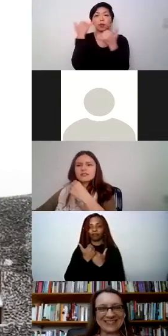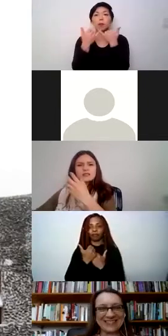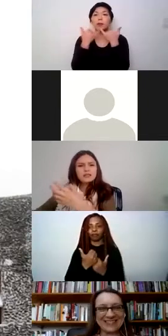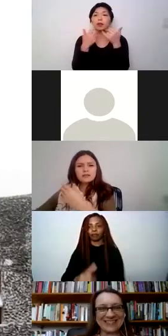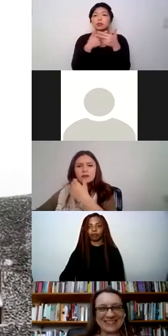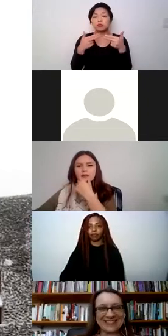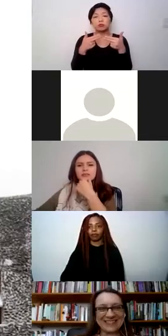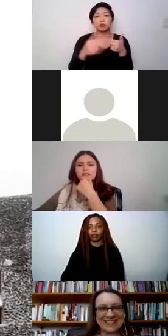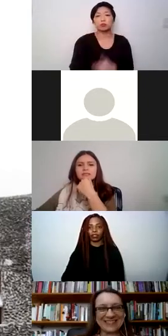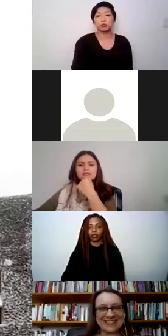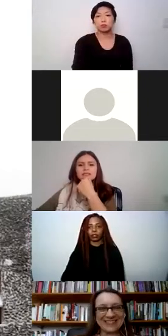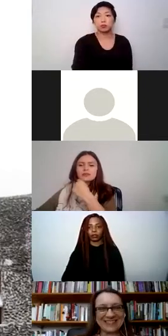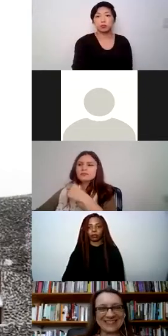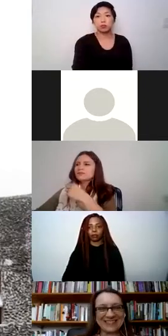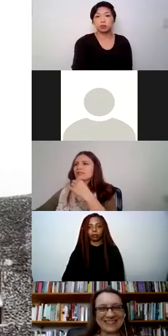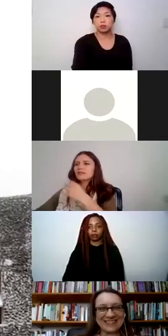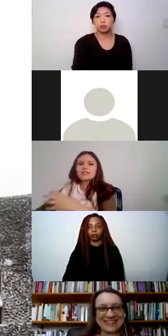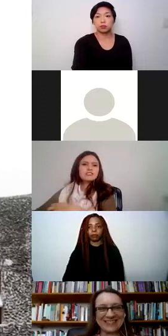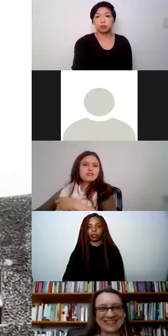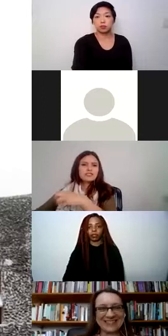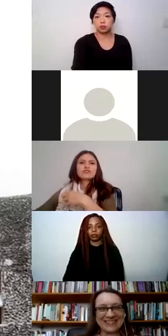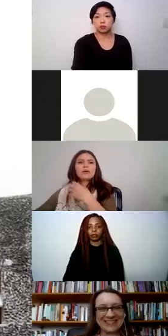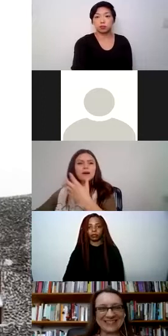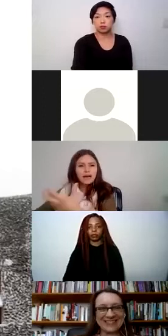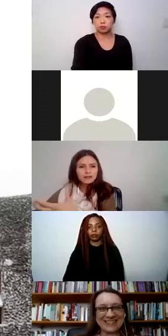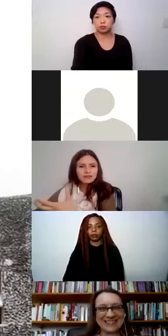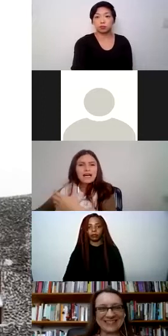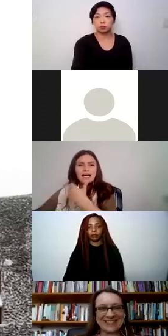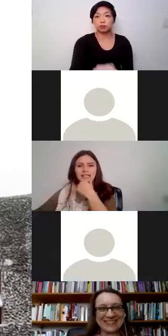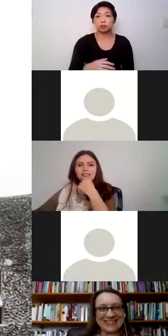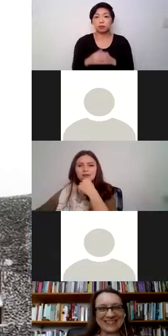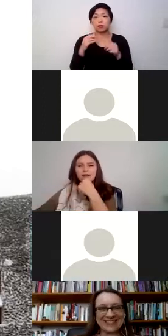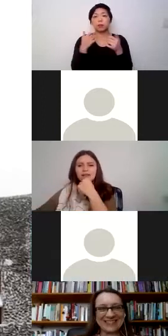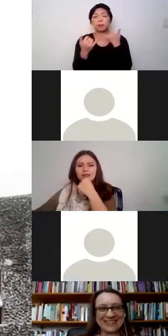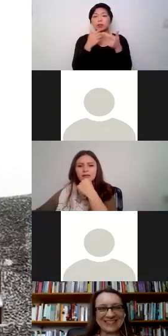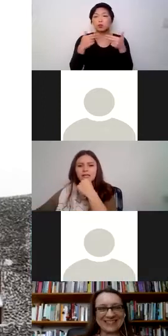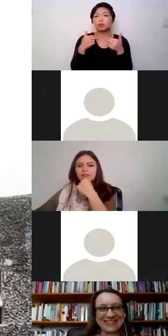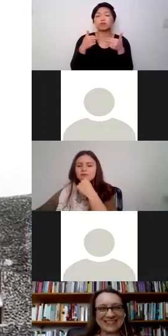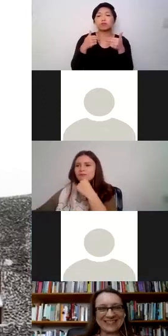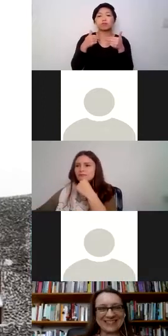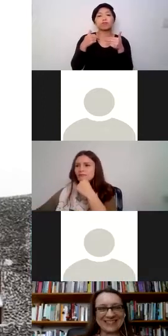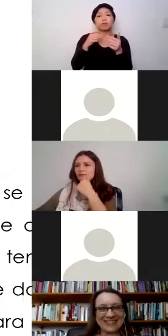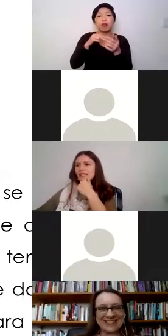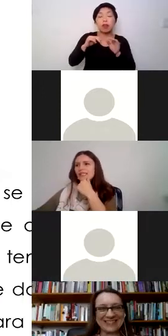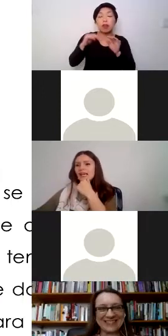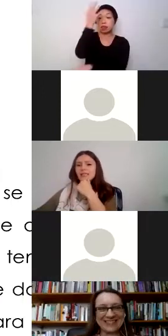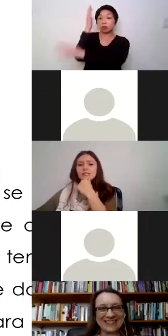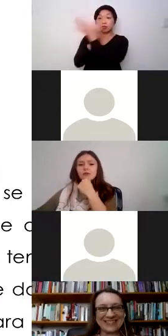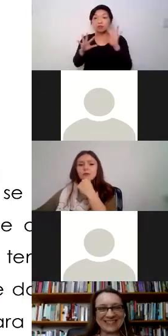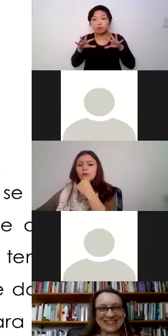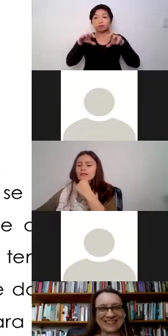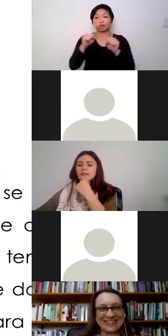vegetação em abundância como se a natureza tivesse tomado aquele lugar novamente e